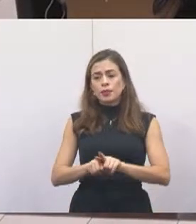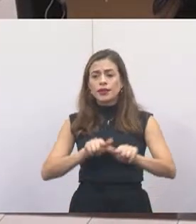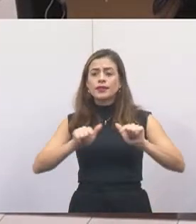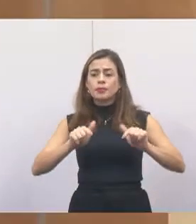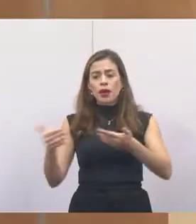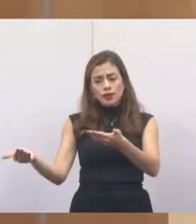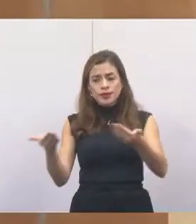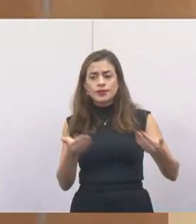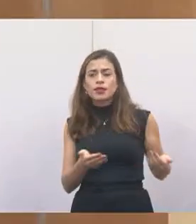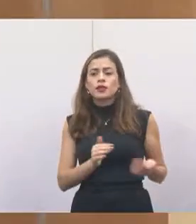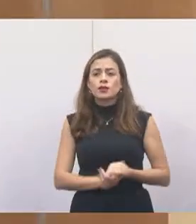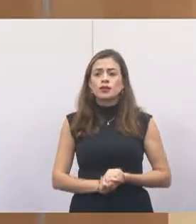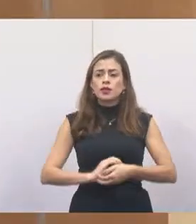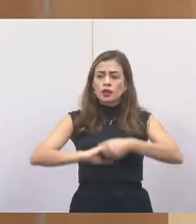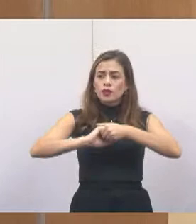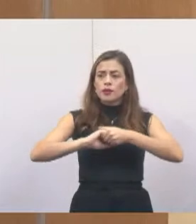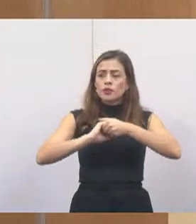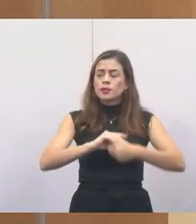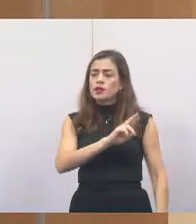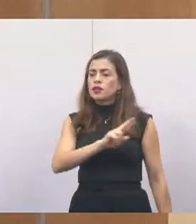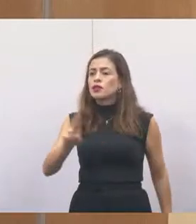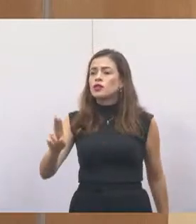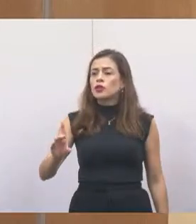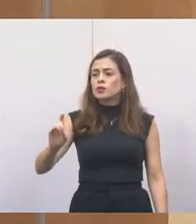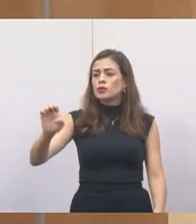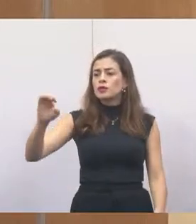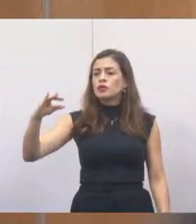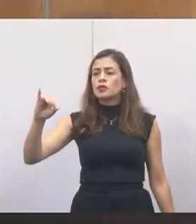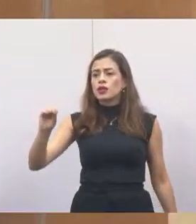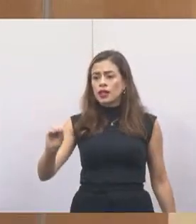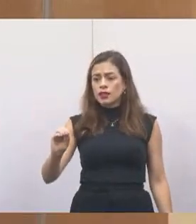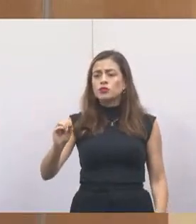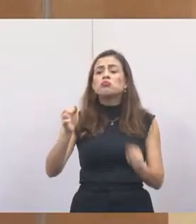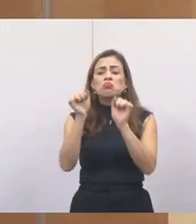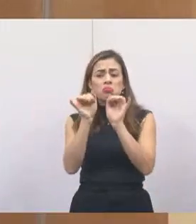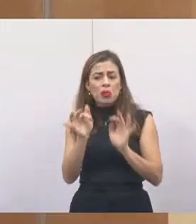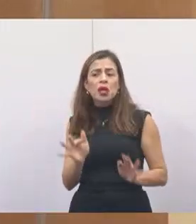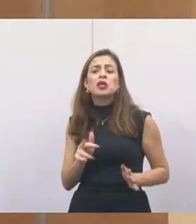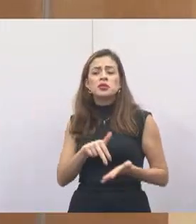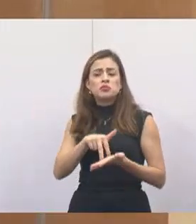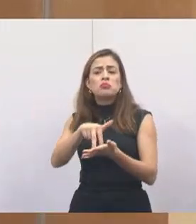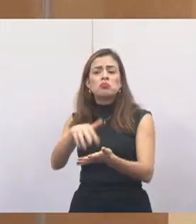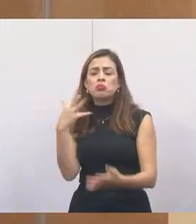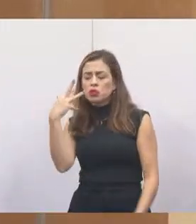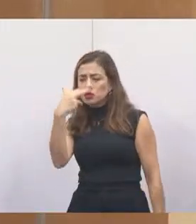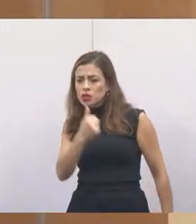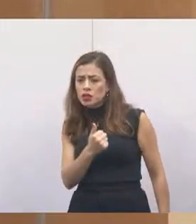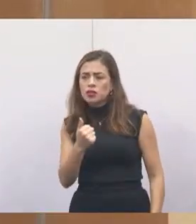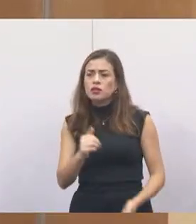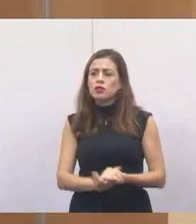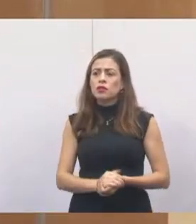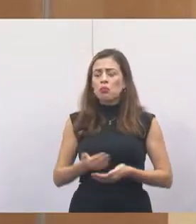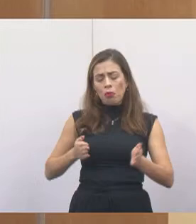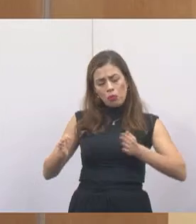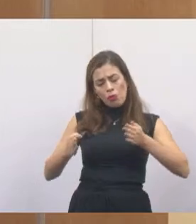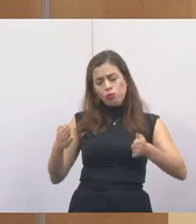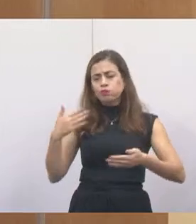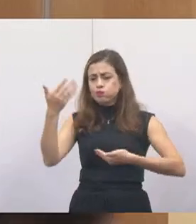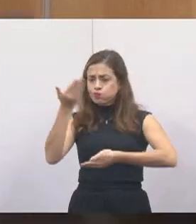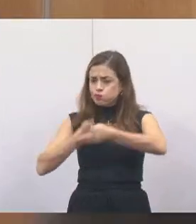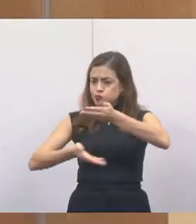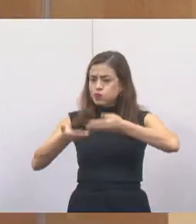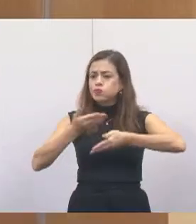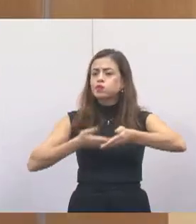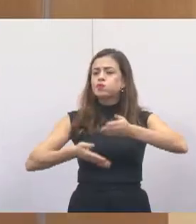estão, e os cumprimento em nome do Décio, que fez uma bela explanação aqui na tribuna, e contem com o nosso mandato para o